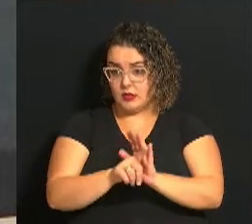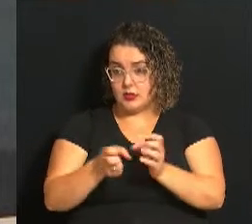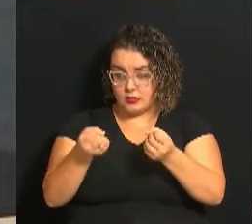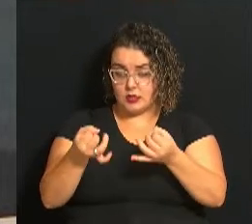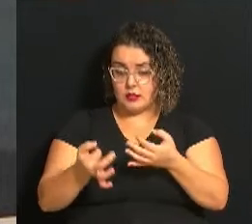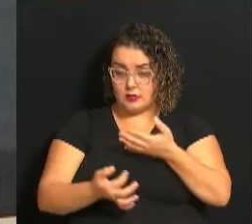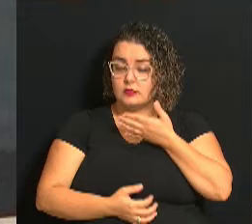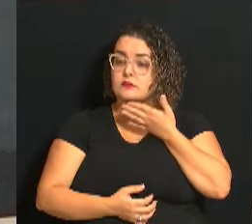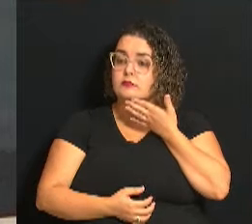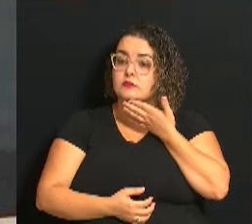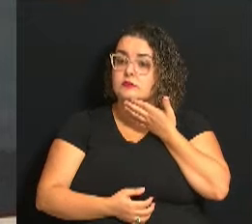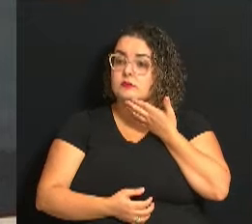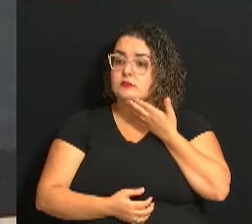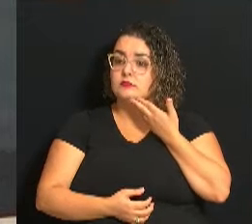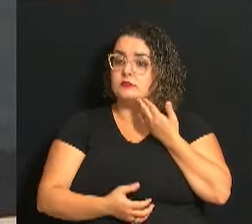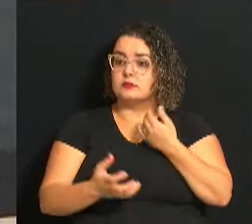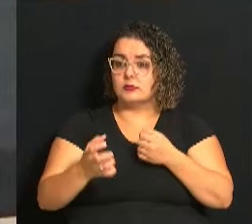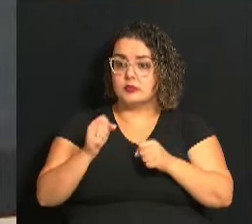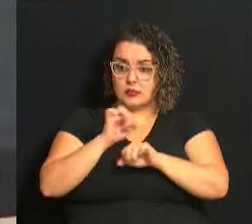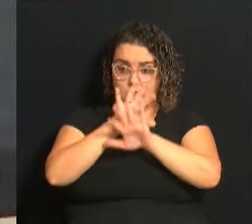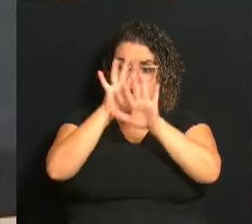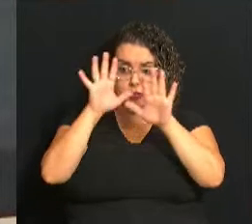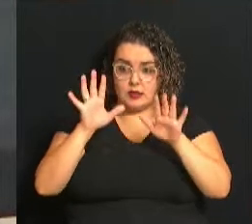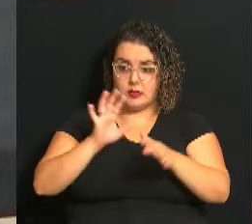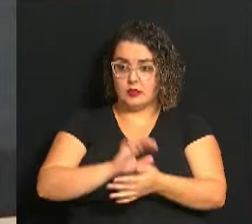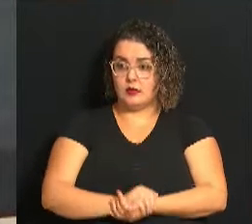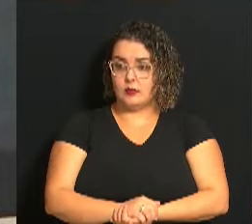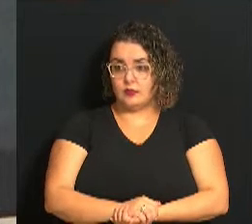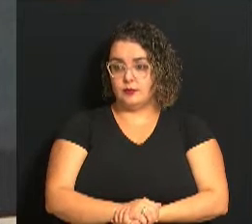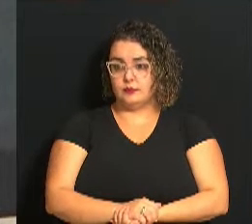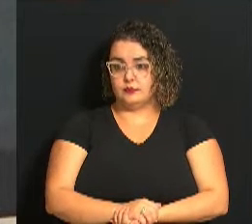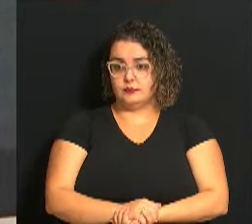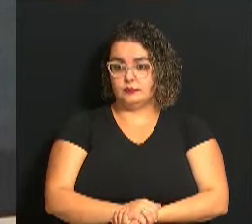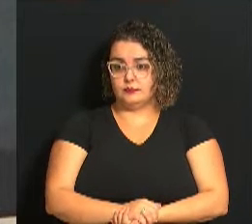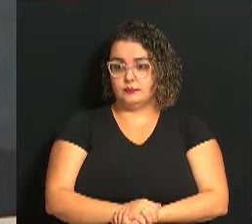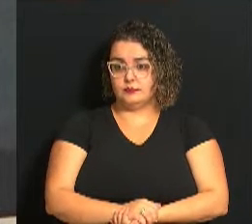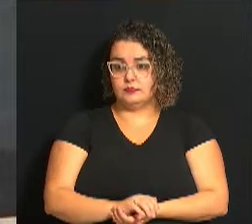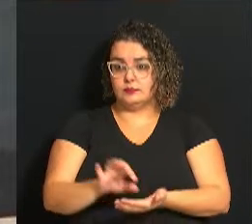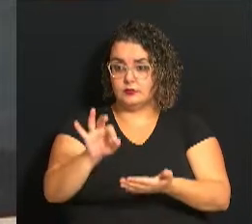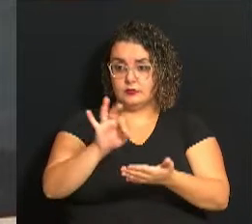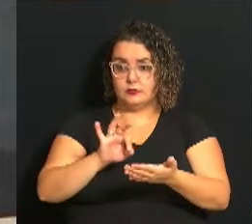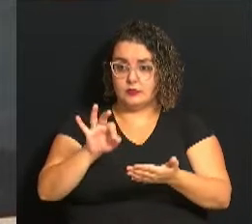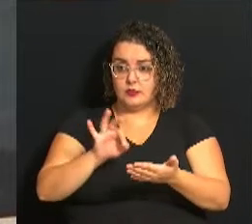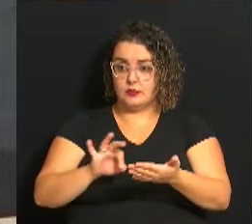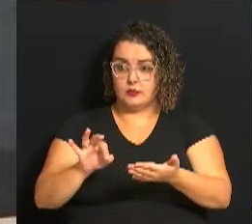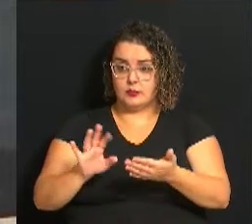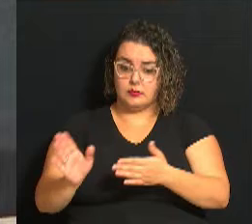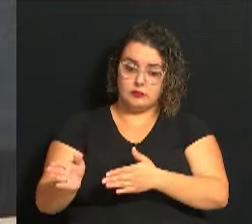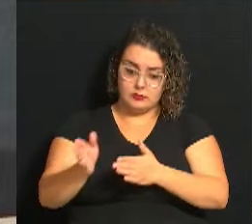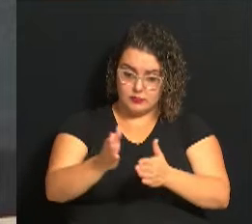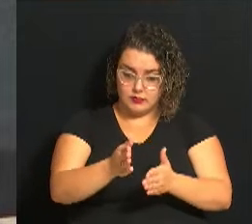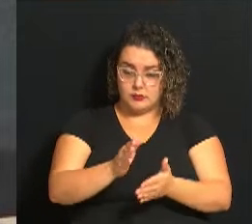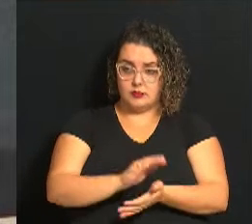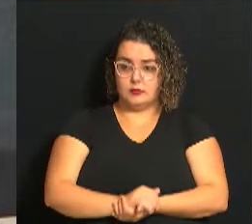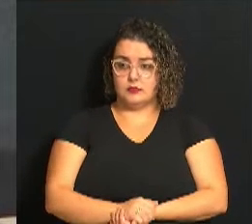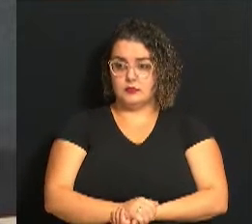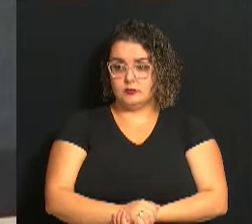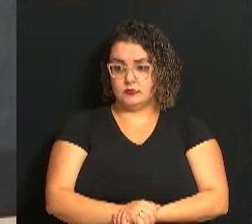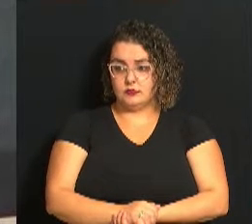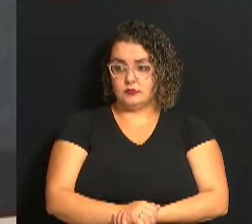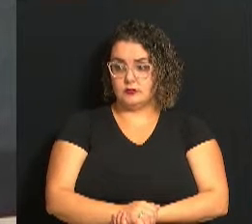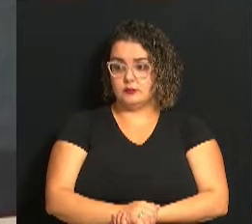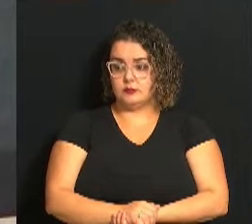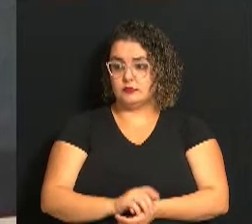eu queria só deixar claro que é uma correção de rota, e vão ter outras que a